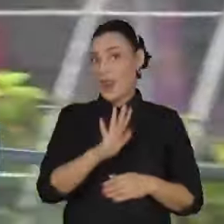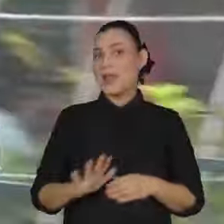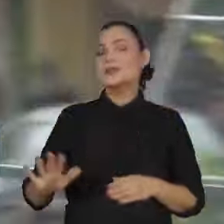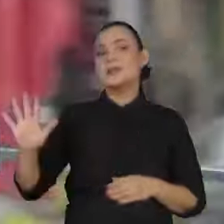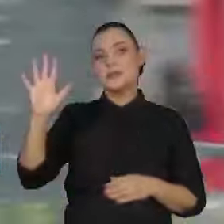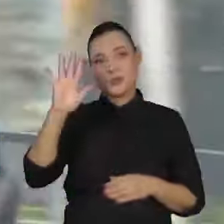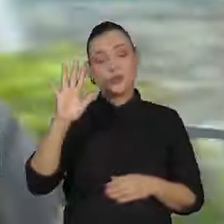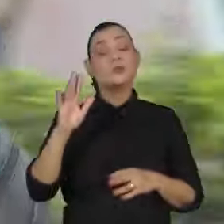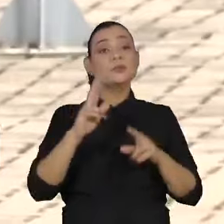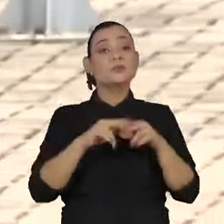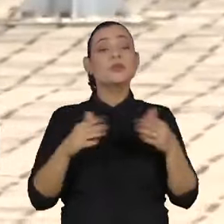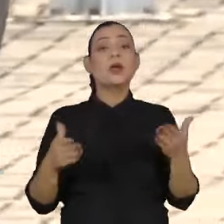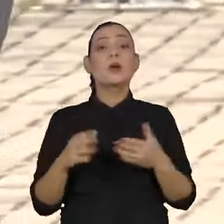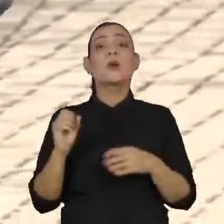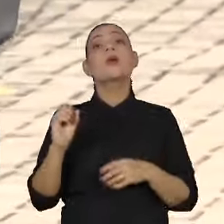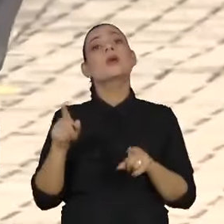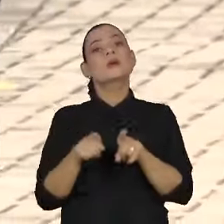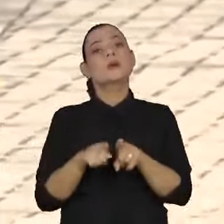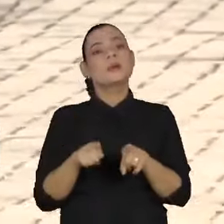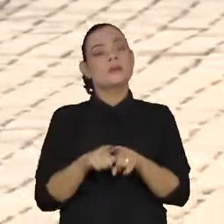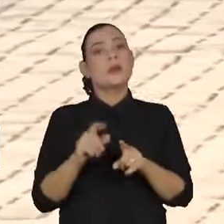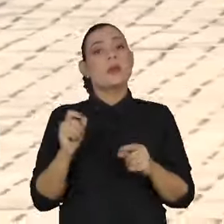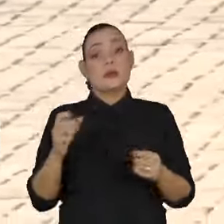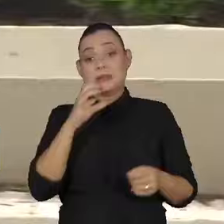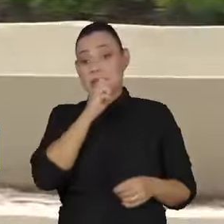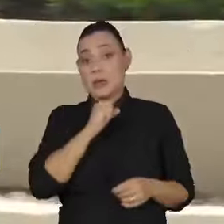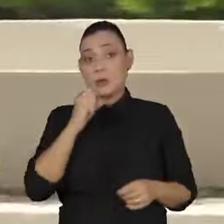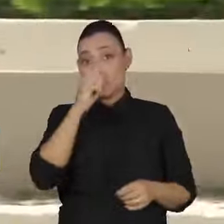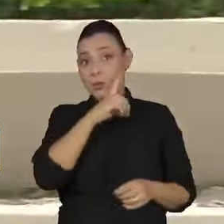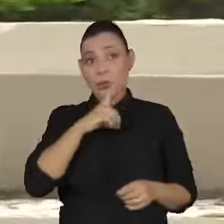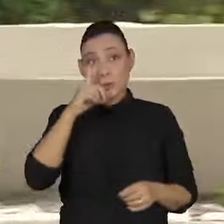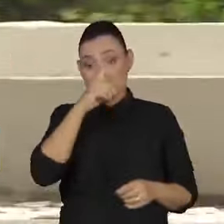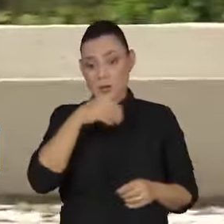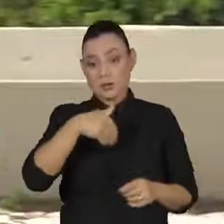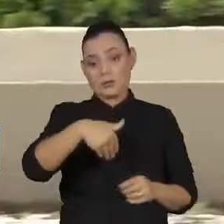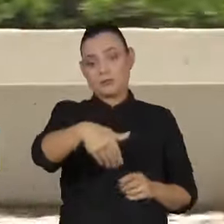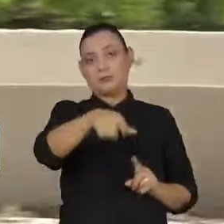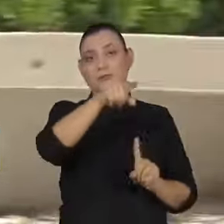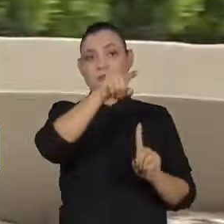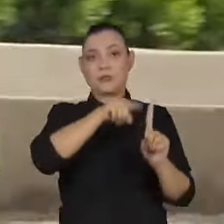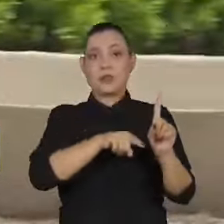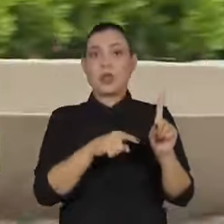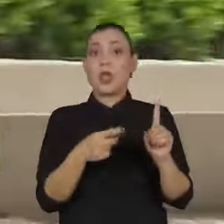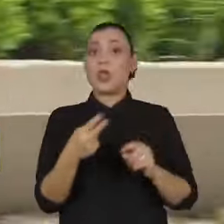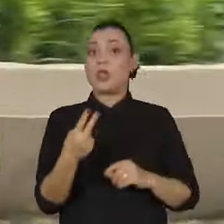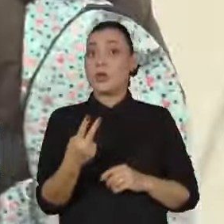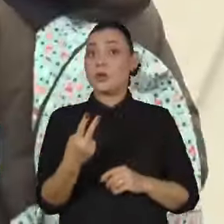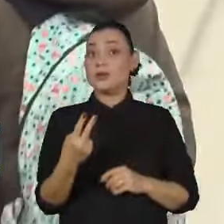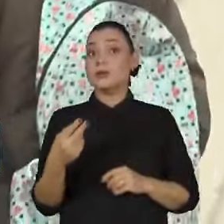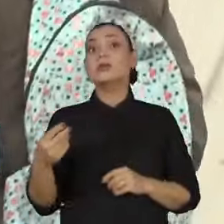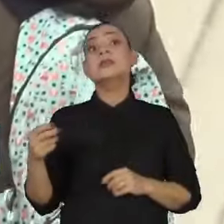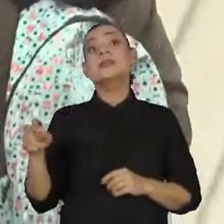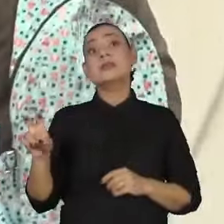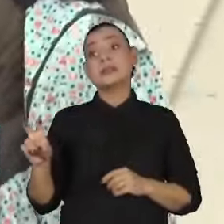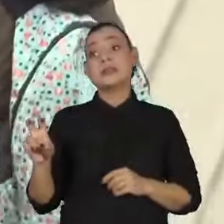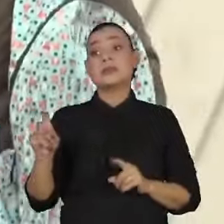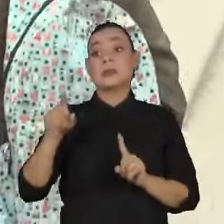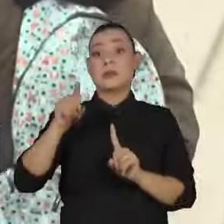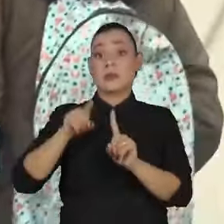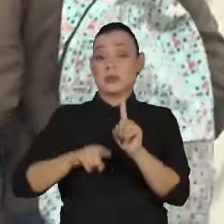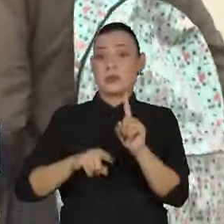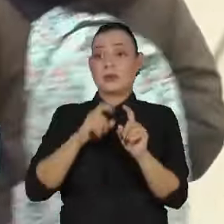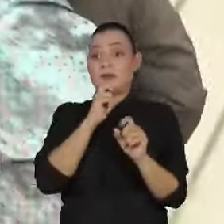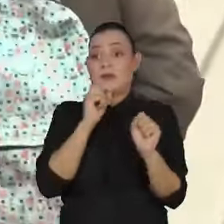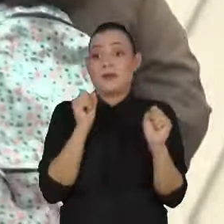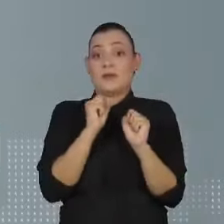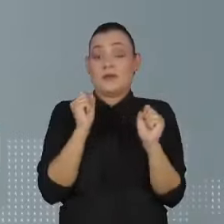temperaturas na região Centro Sul neste final de semana devem ficar entre 2 e 5 gra abaixo da média para